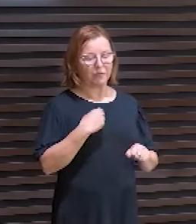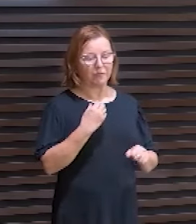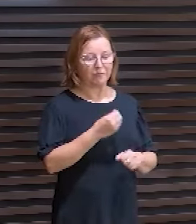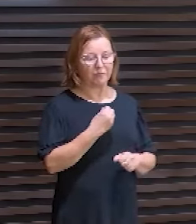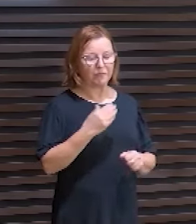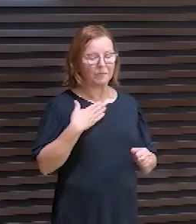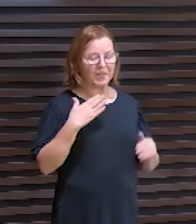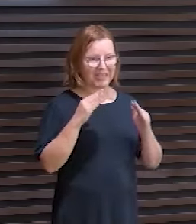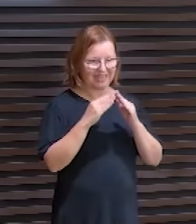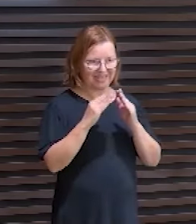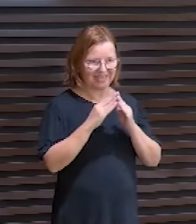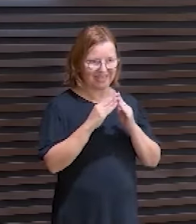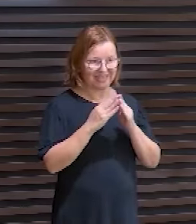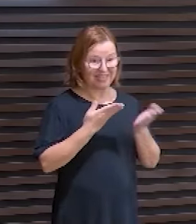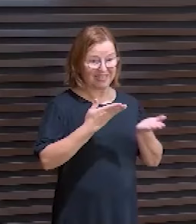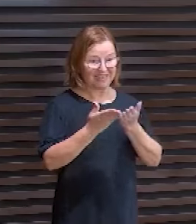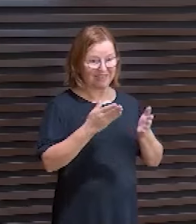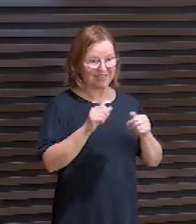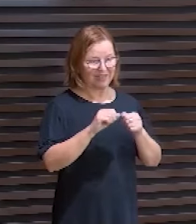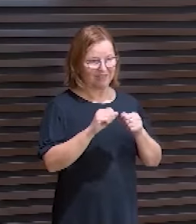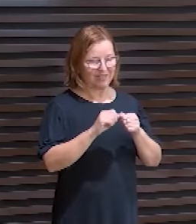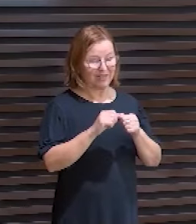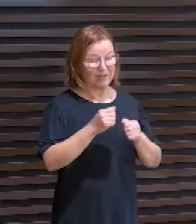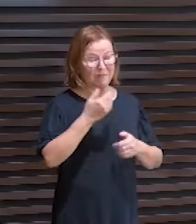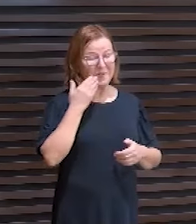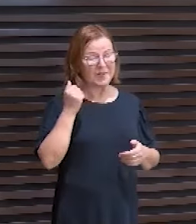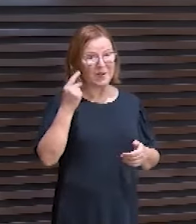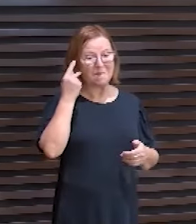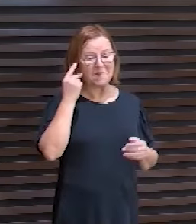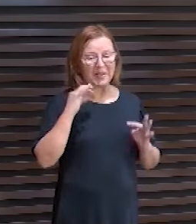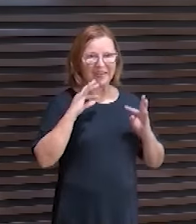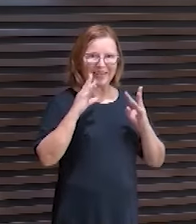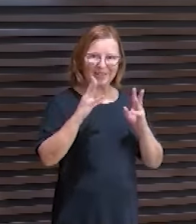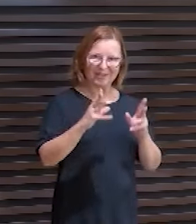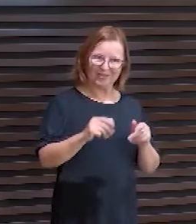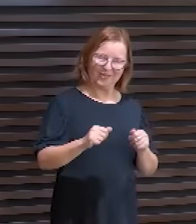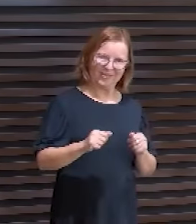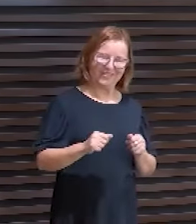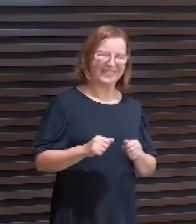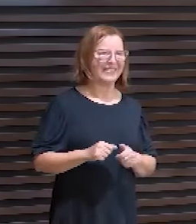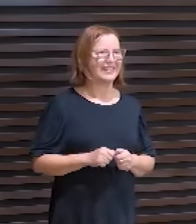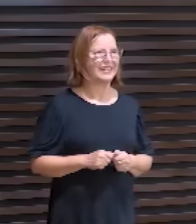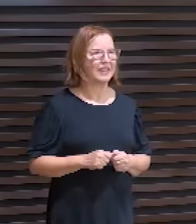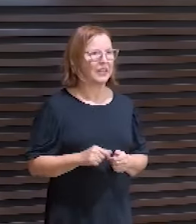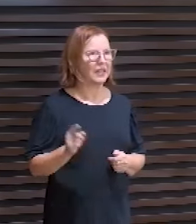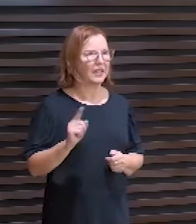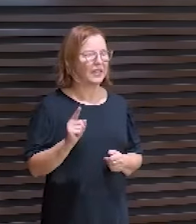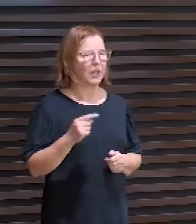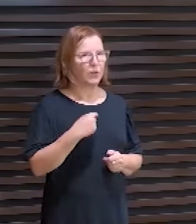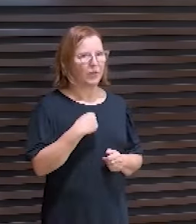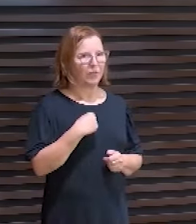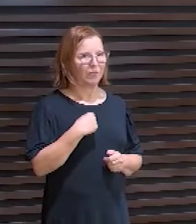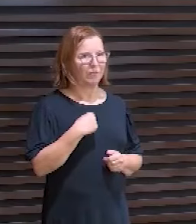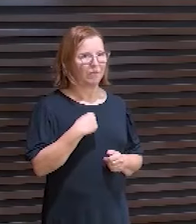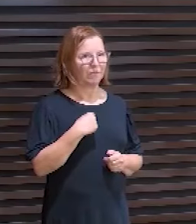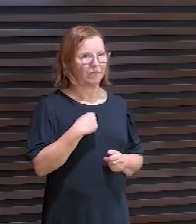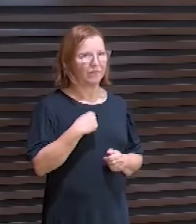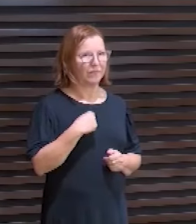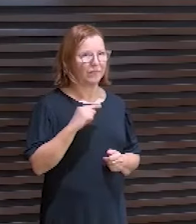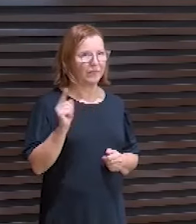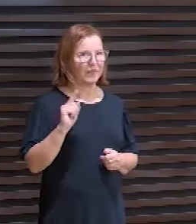fazendo aquilo que é melhor para todos Como disse o Isaac aqui não meu e nem seu mas